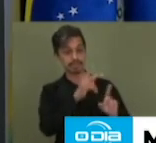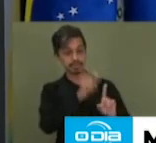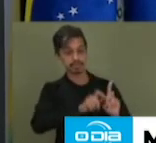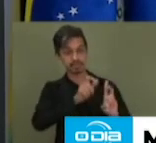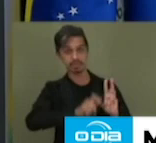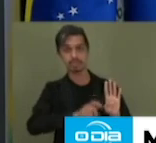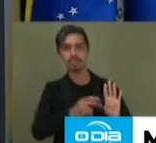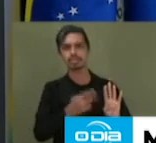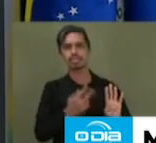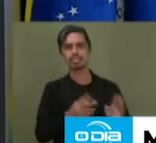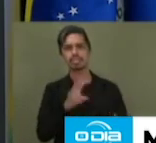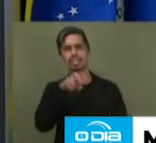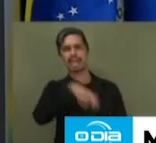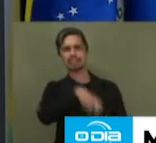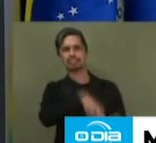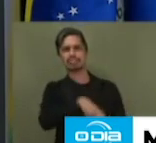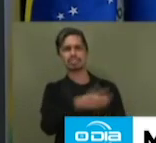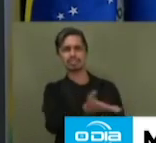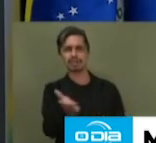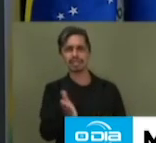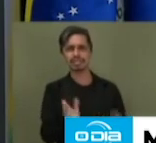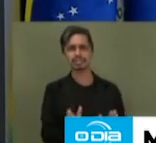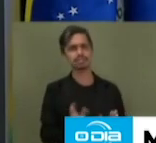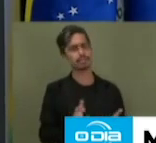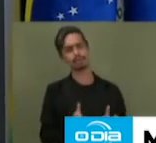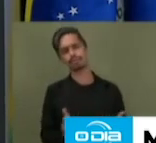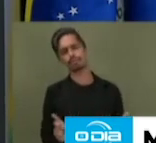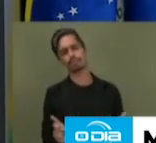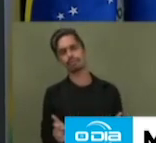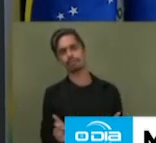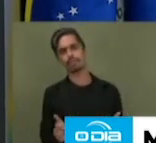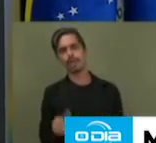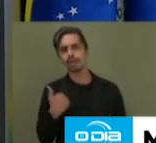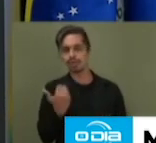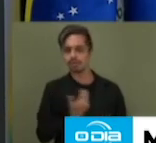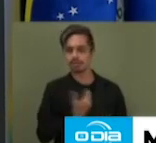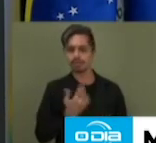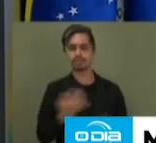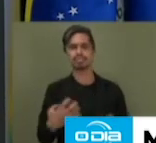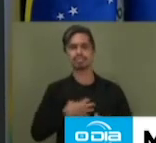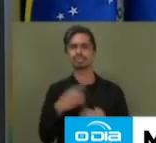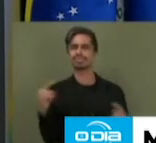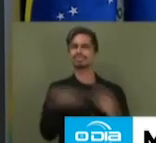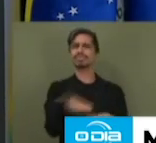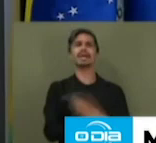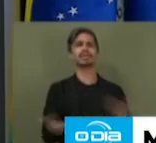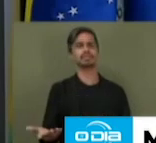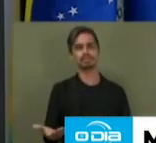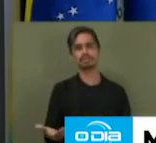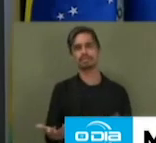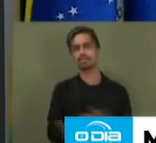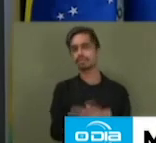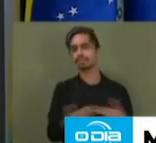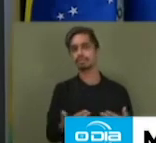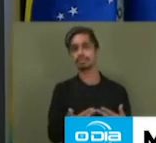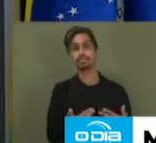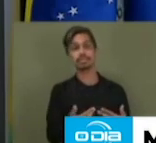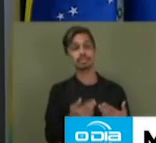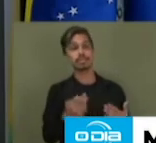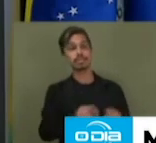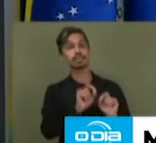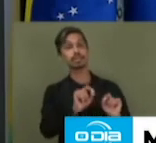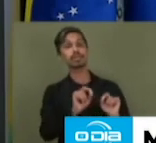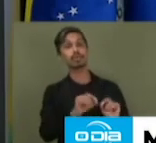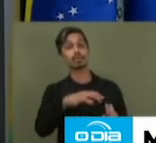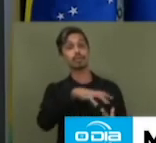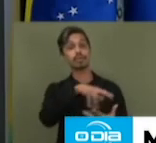código penal e como nós estamos fazendo estamos na contramão daquilo que o